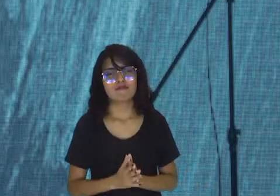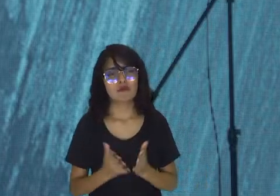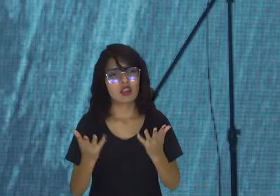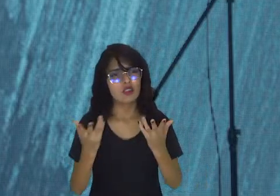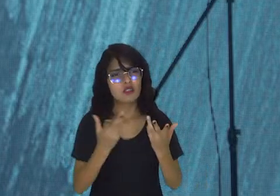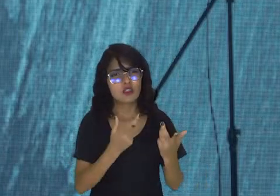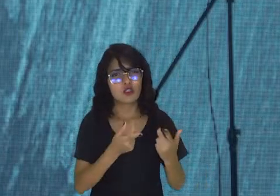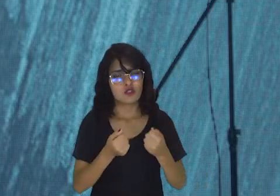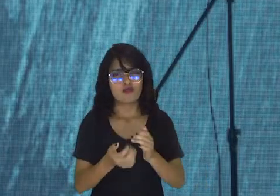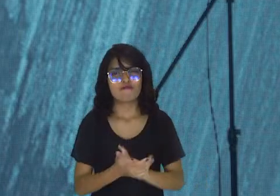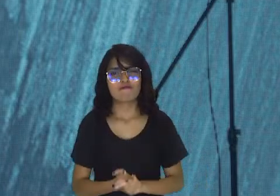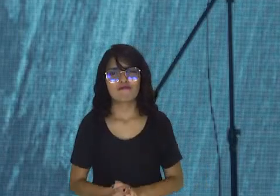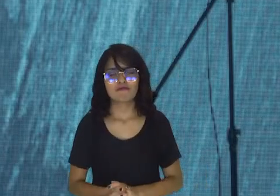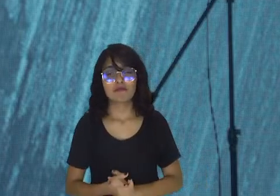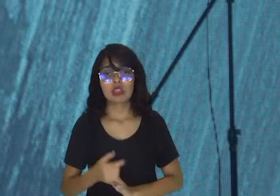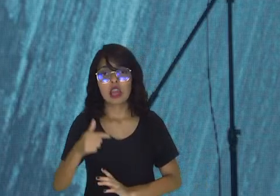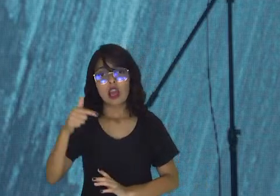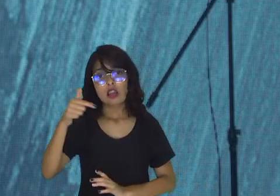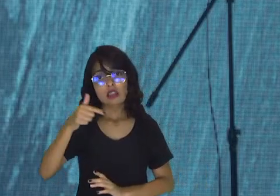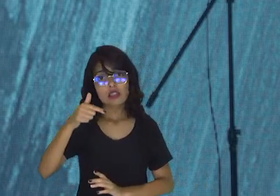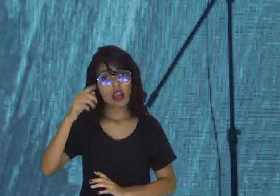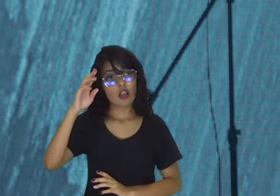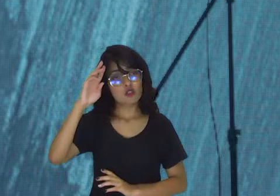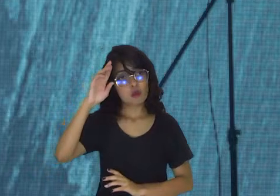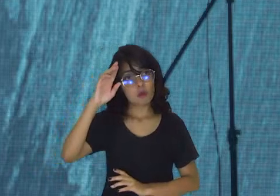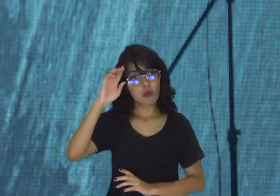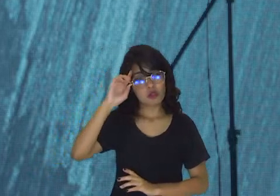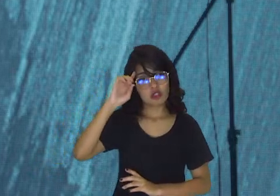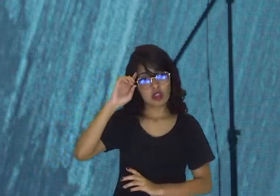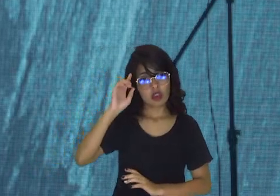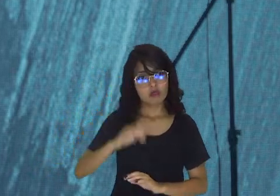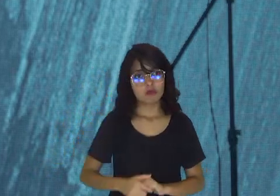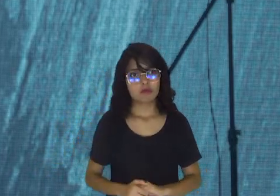No sétimo dia é a razão